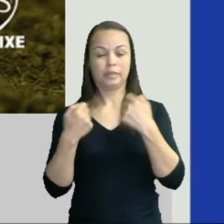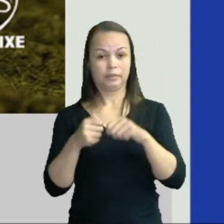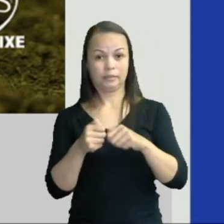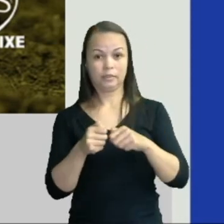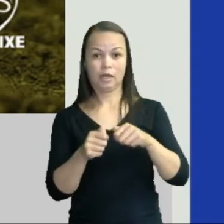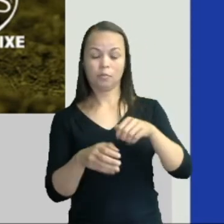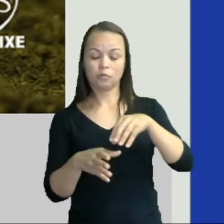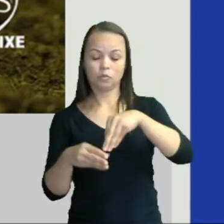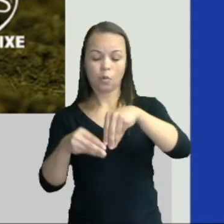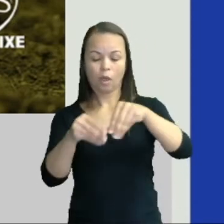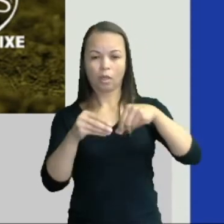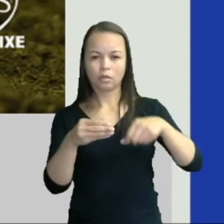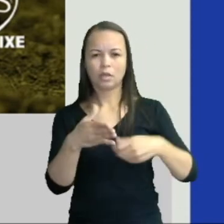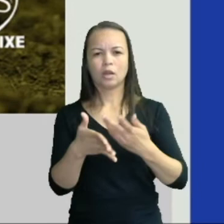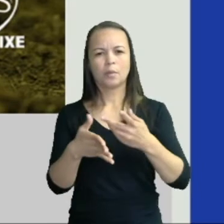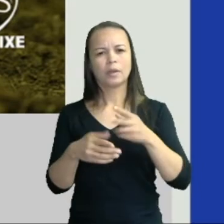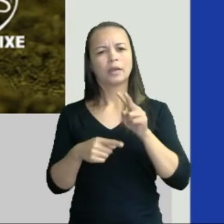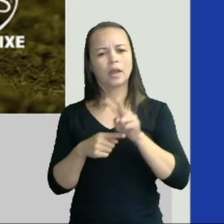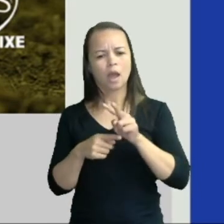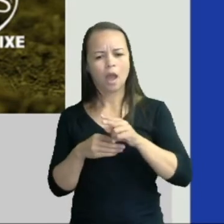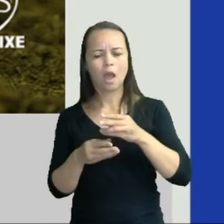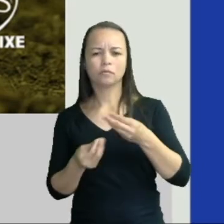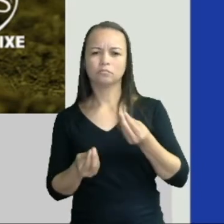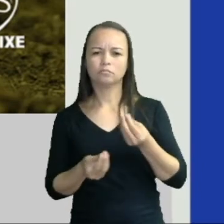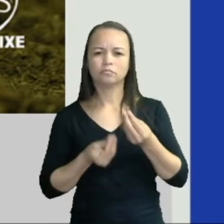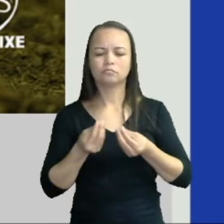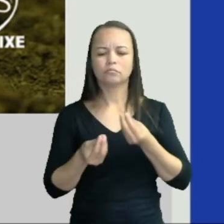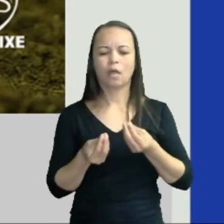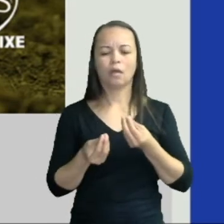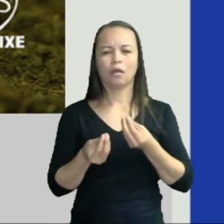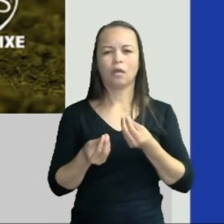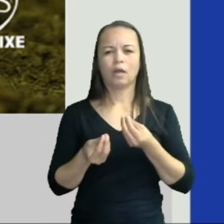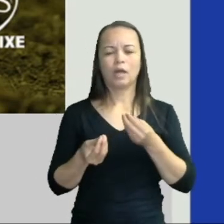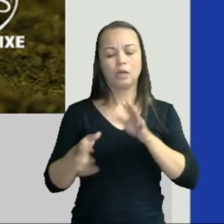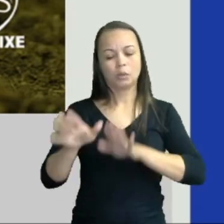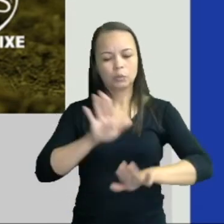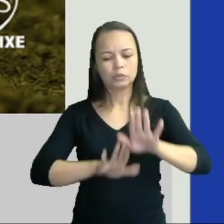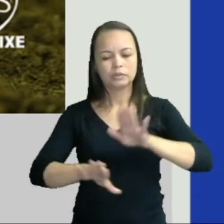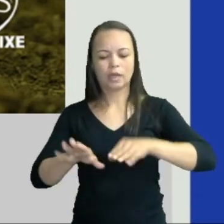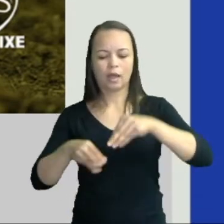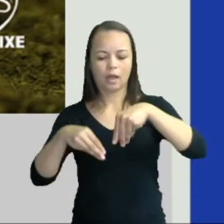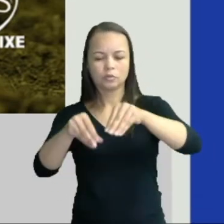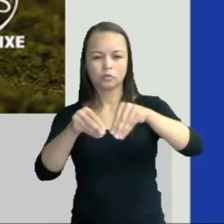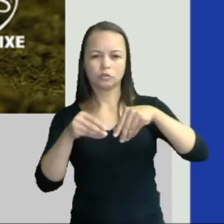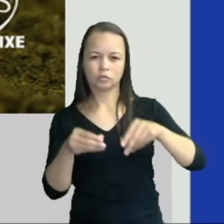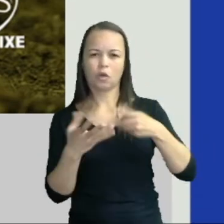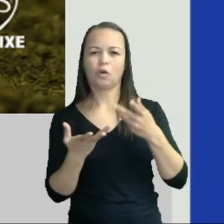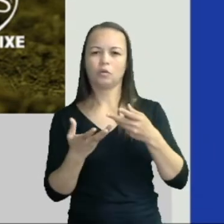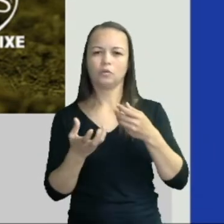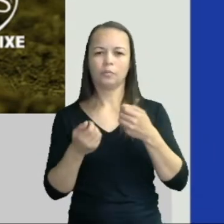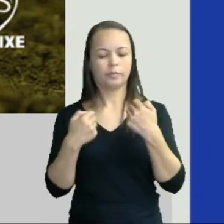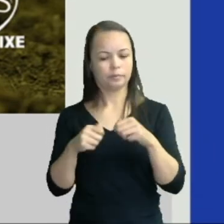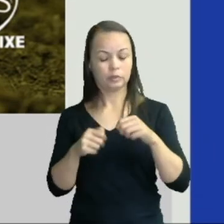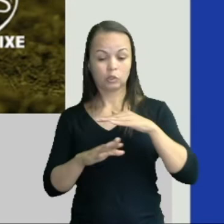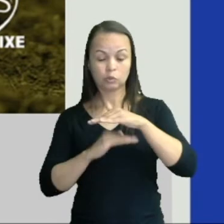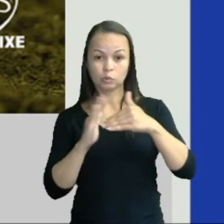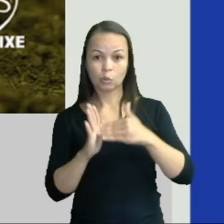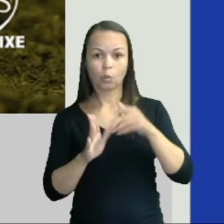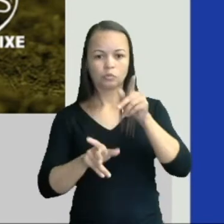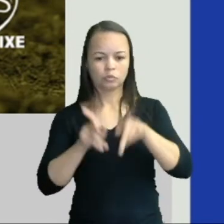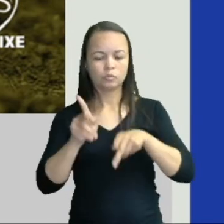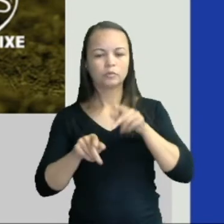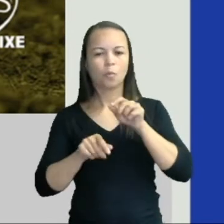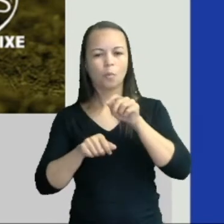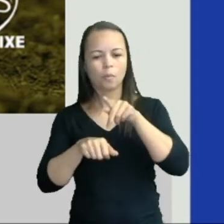precisamos retribuir com pequenas atitudes. Cuidar do solo é dever de todos. Faça a sua parte, reduza